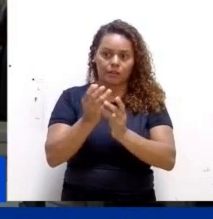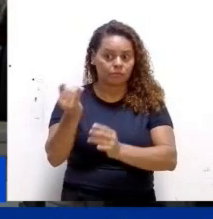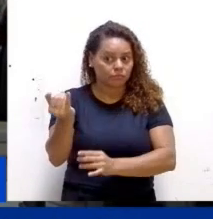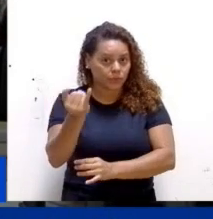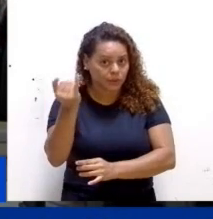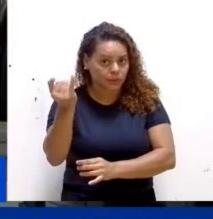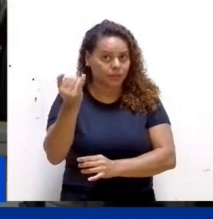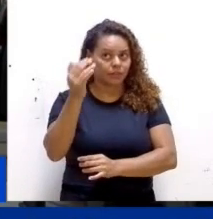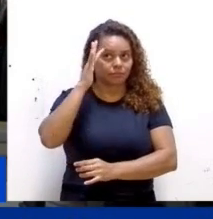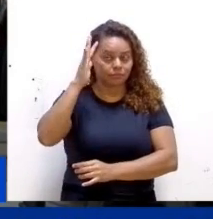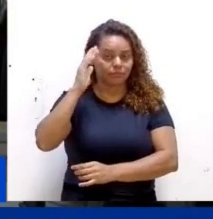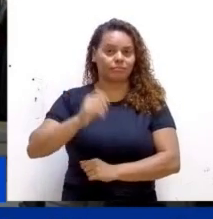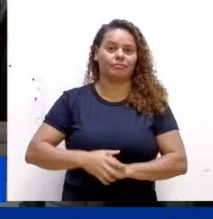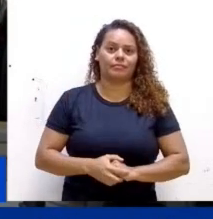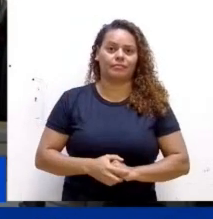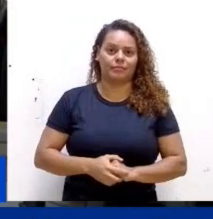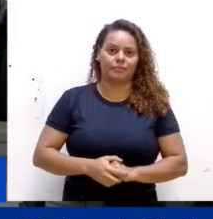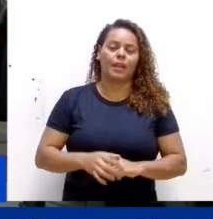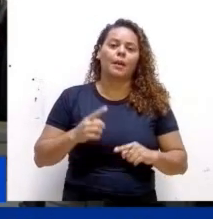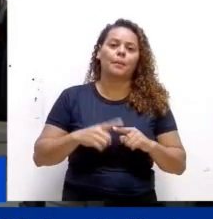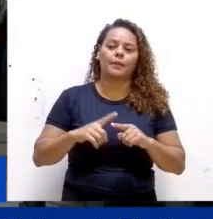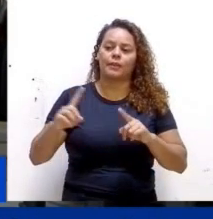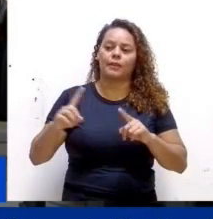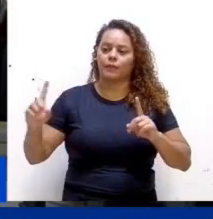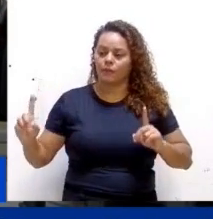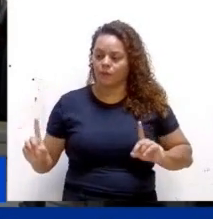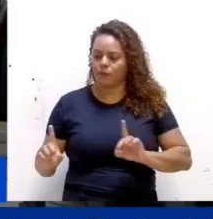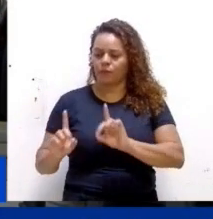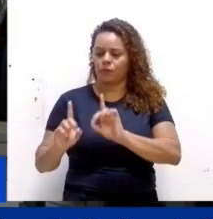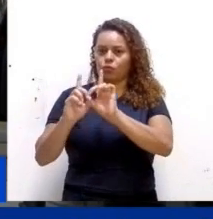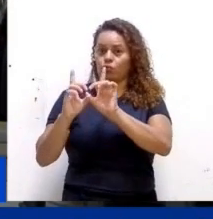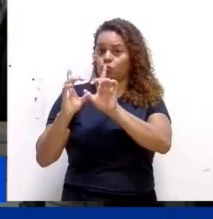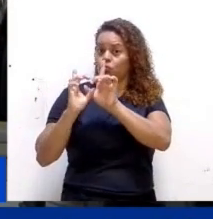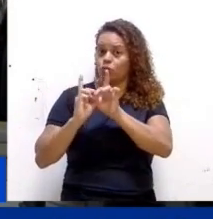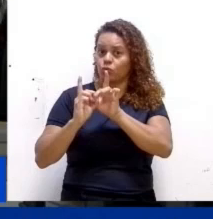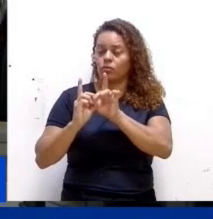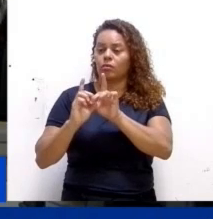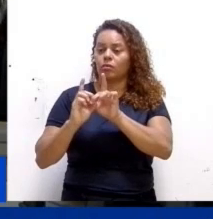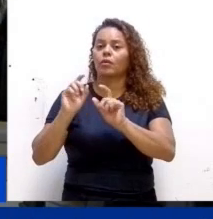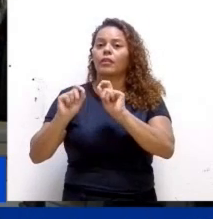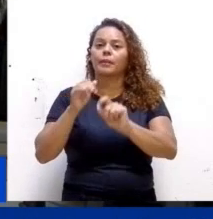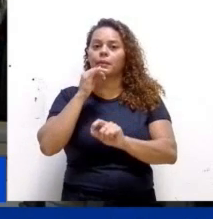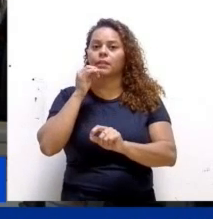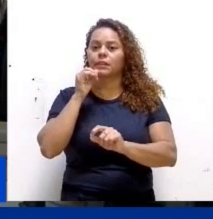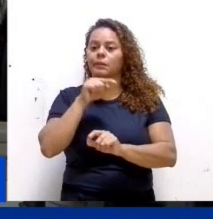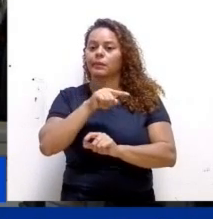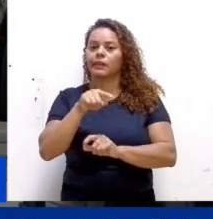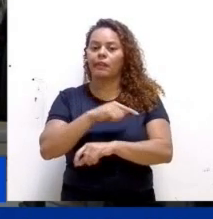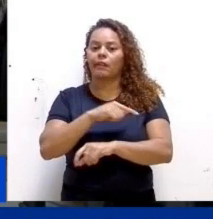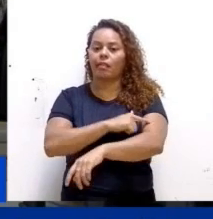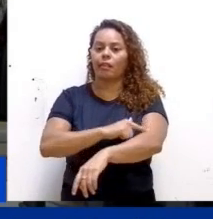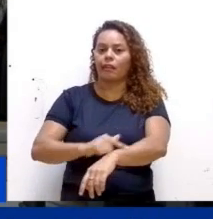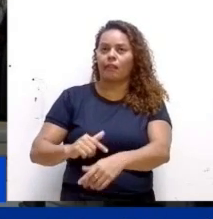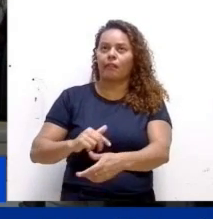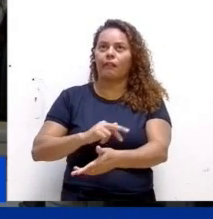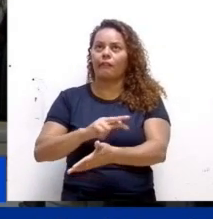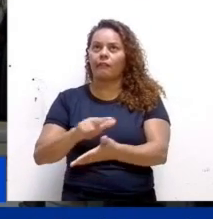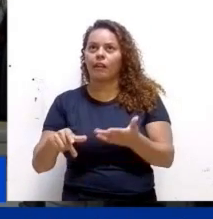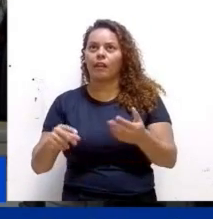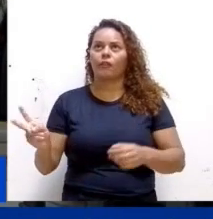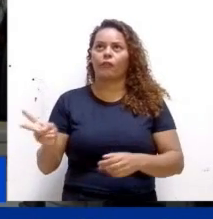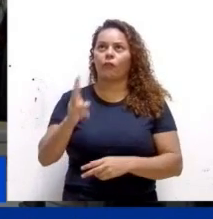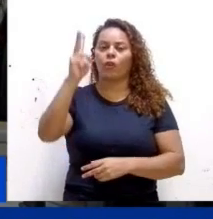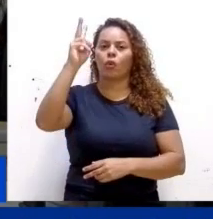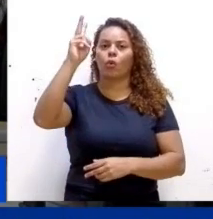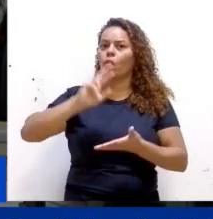com hábitos, com valores que podem ser diferentes do seu. Então, é por isso que